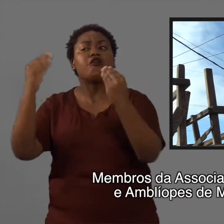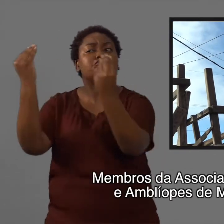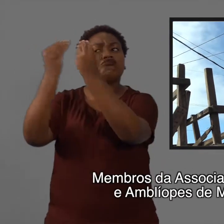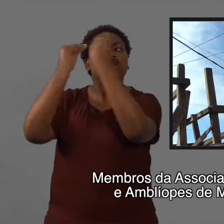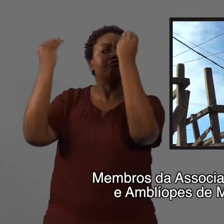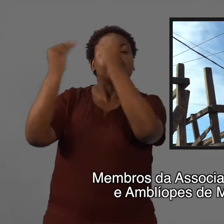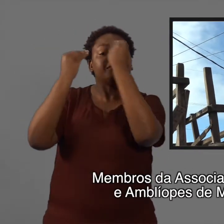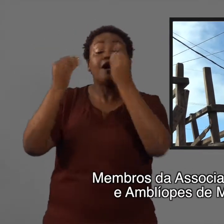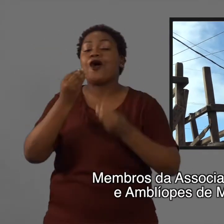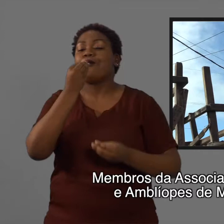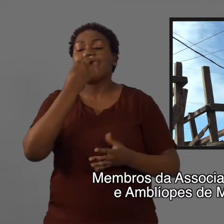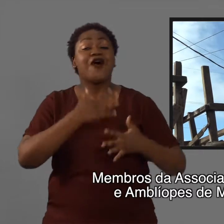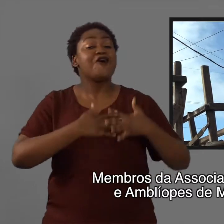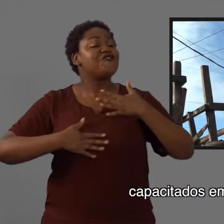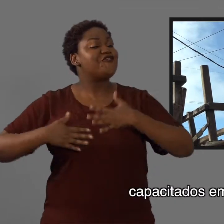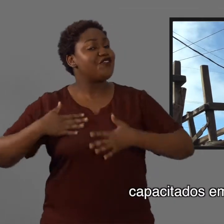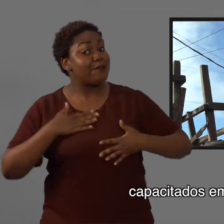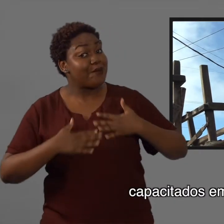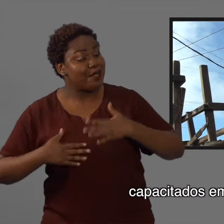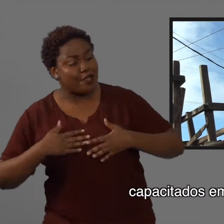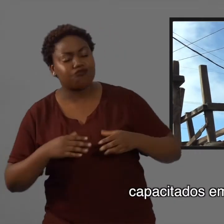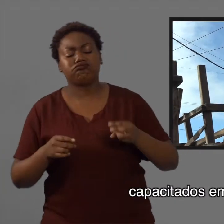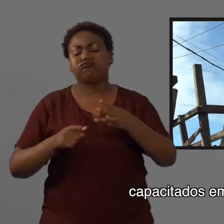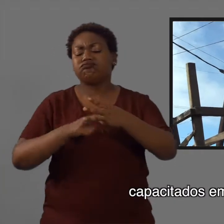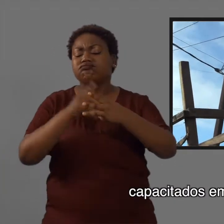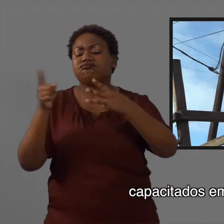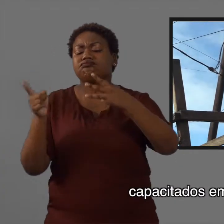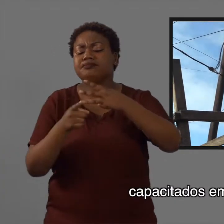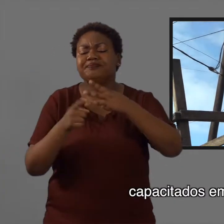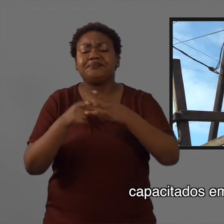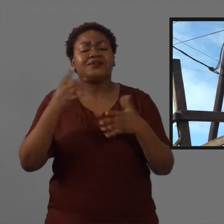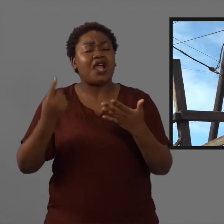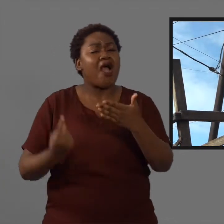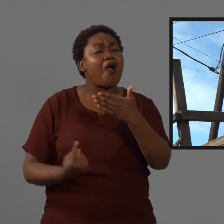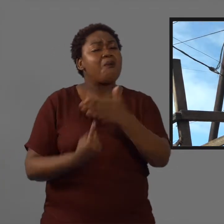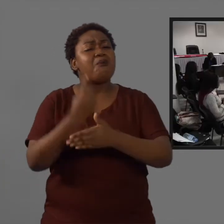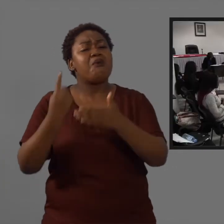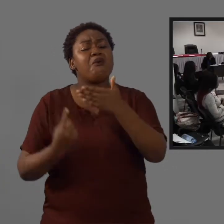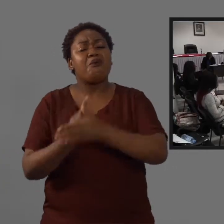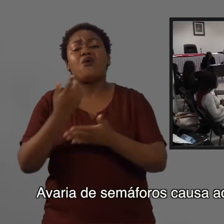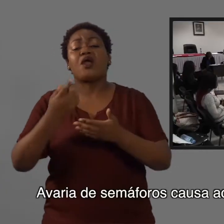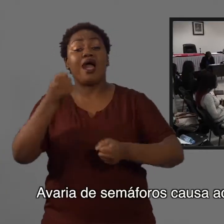e Amblíopes de Moçambique, capacitados em nutrição.